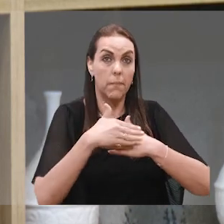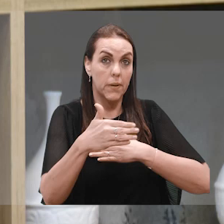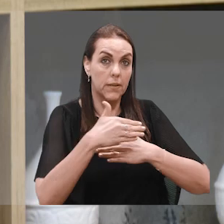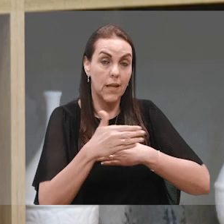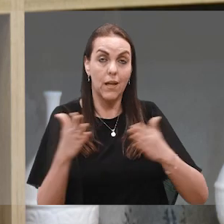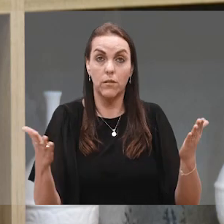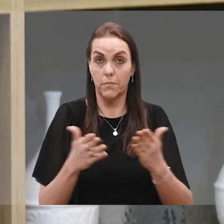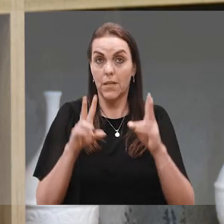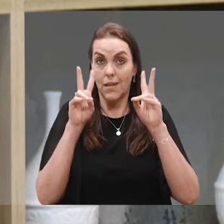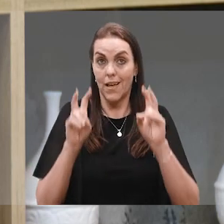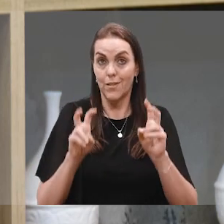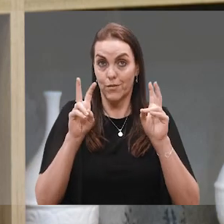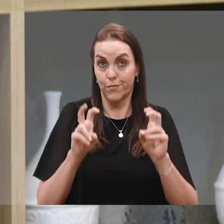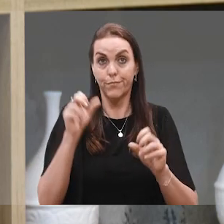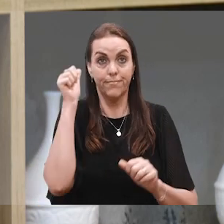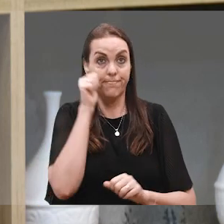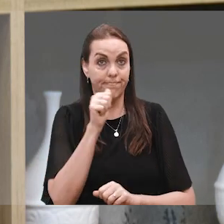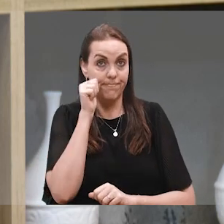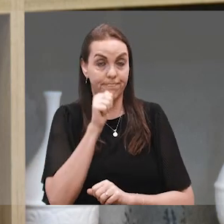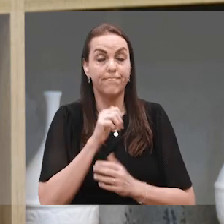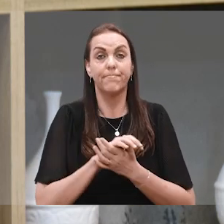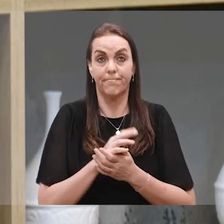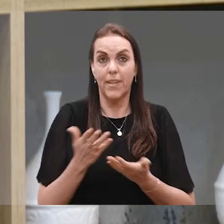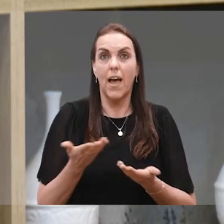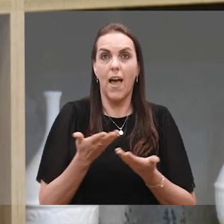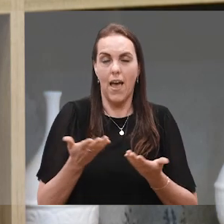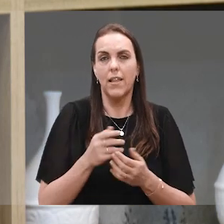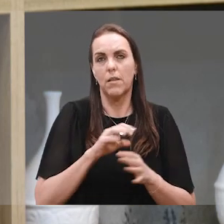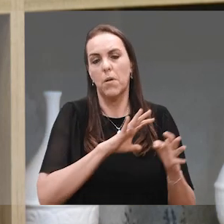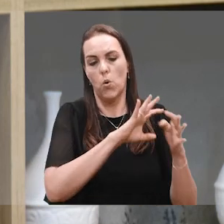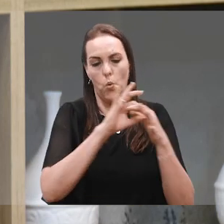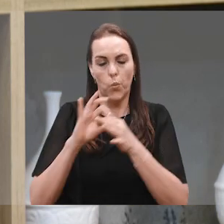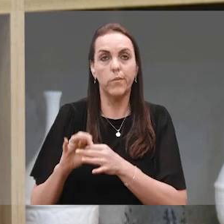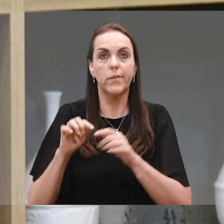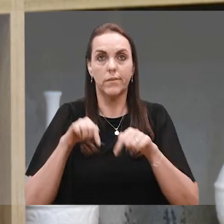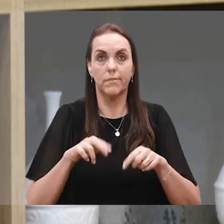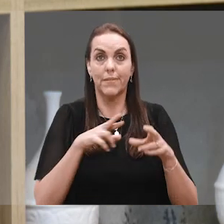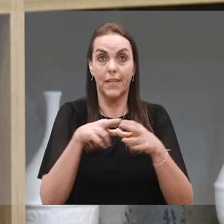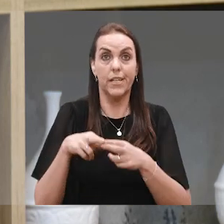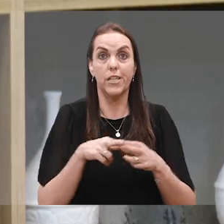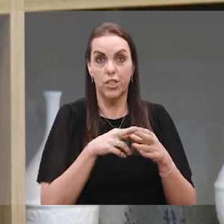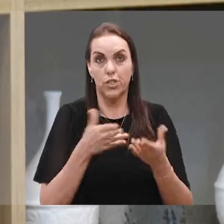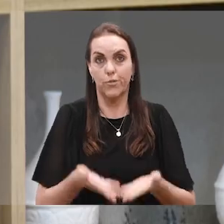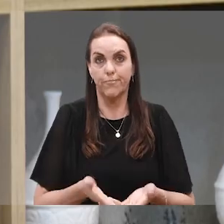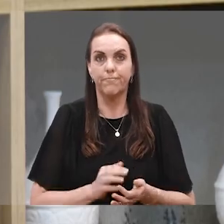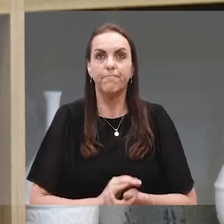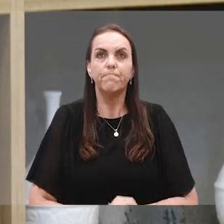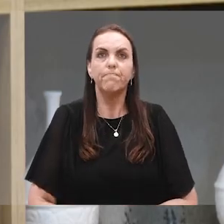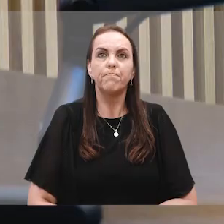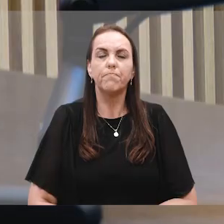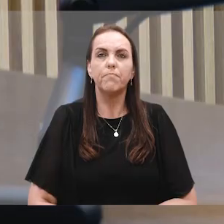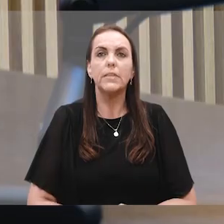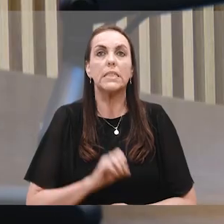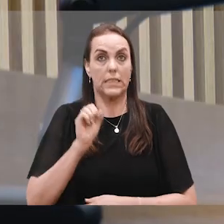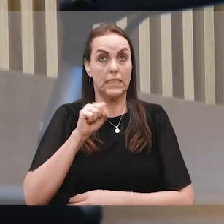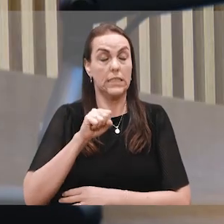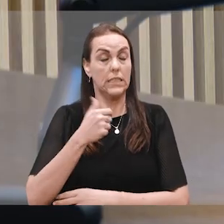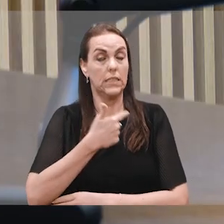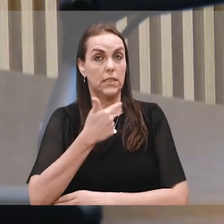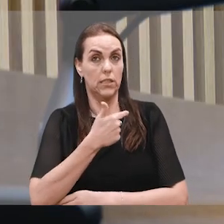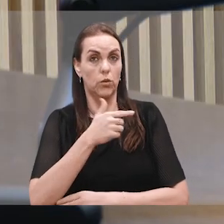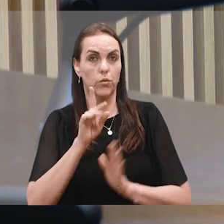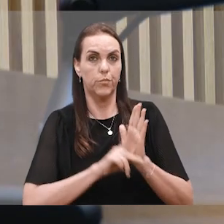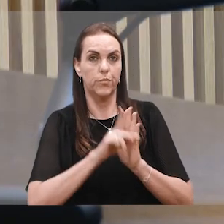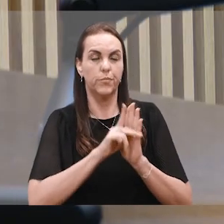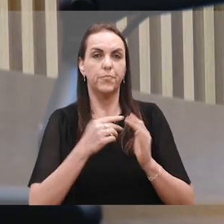mandato para essa pauta que, infelizmente, ainda assola muito o nosso contexto aqui, da região, inclusive. O segundo